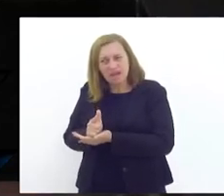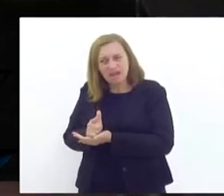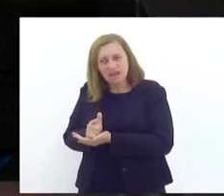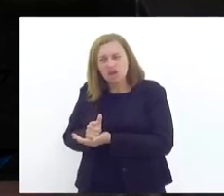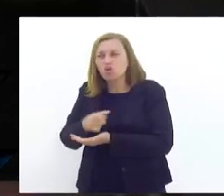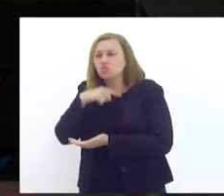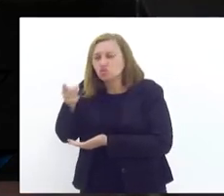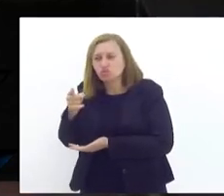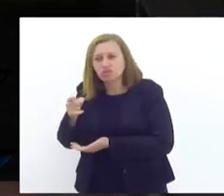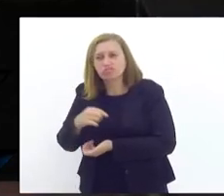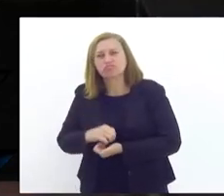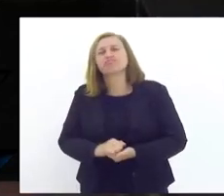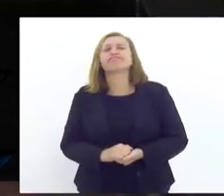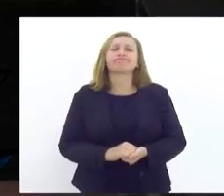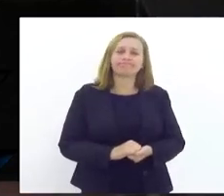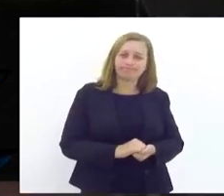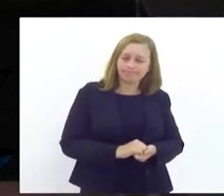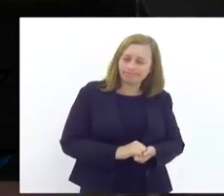Eu duvido